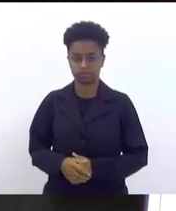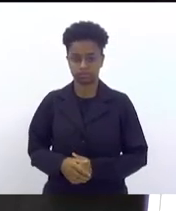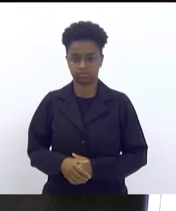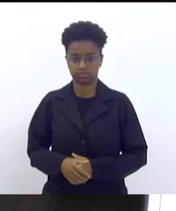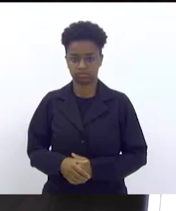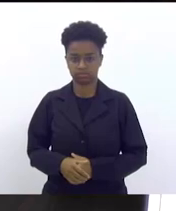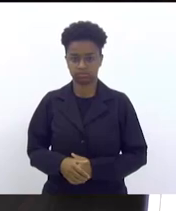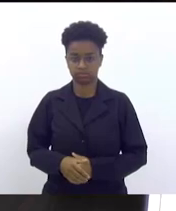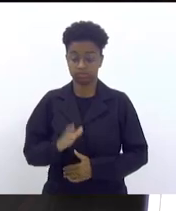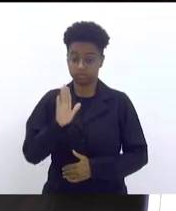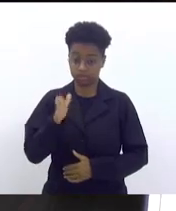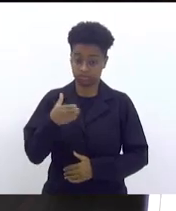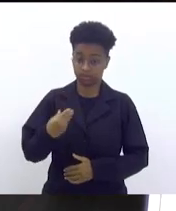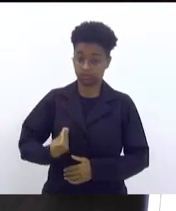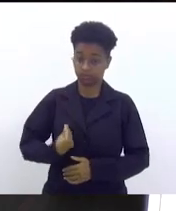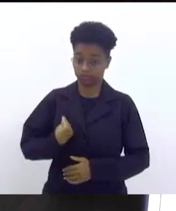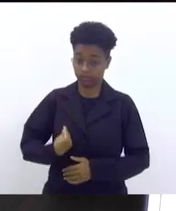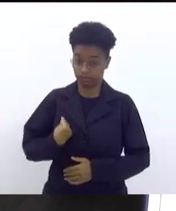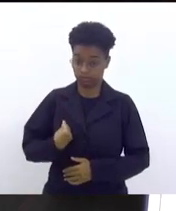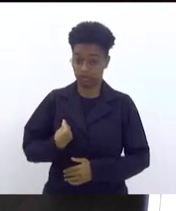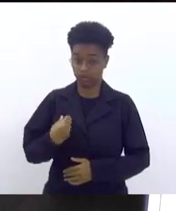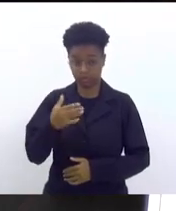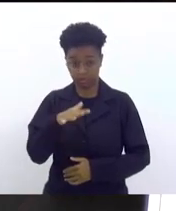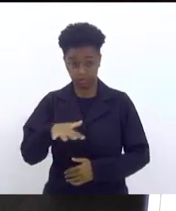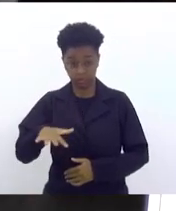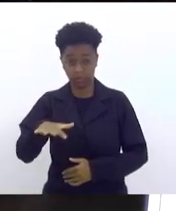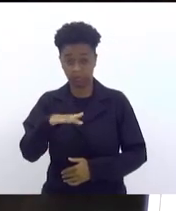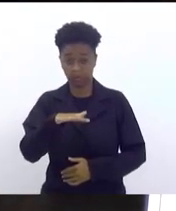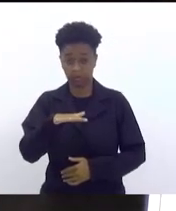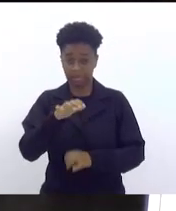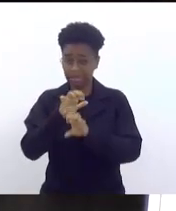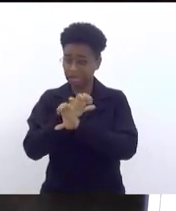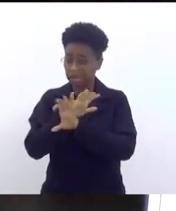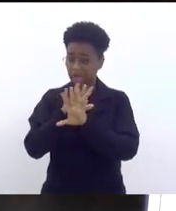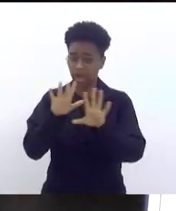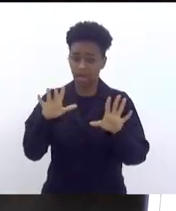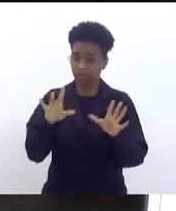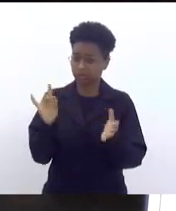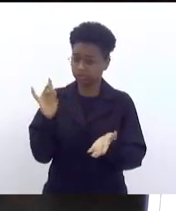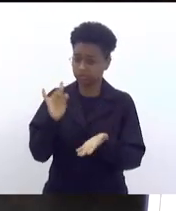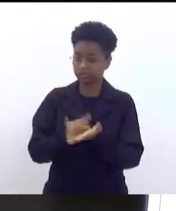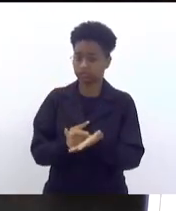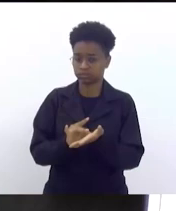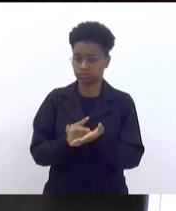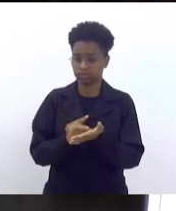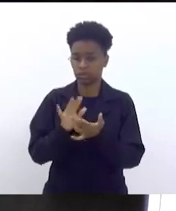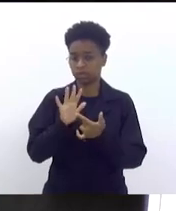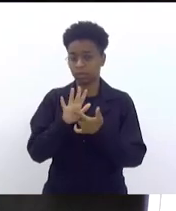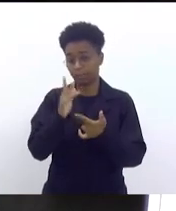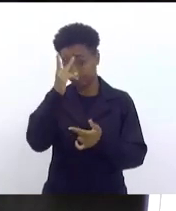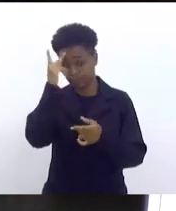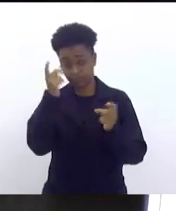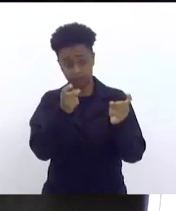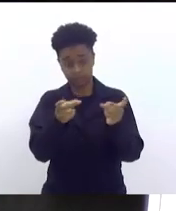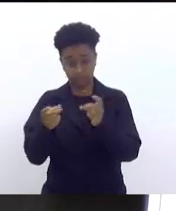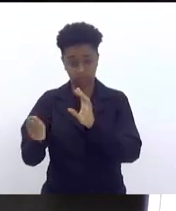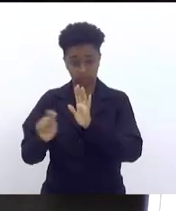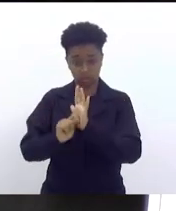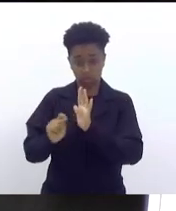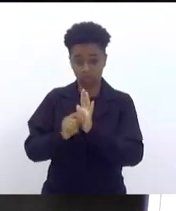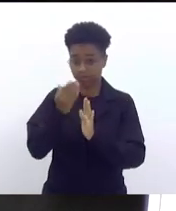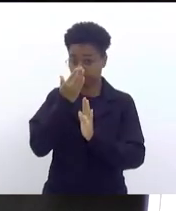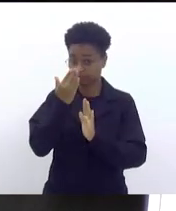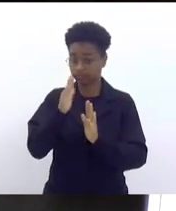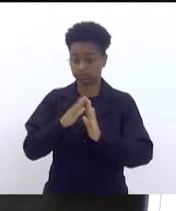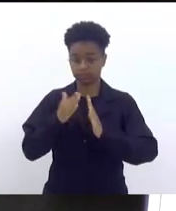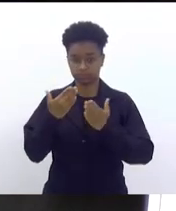que já está vivendo um cenário Claro e Real à frente dela com gente vendendo droga na frente da sua